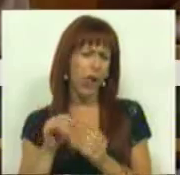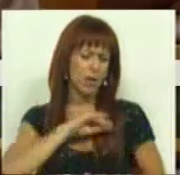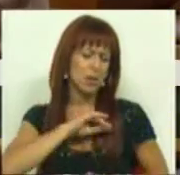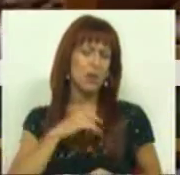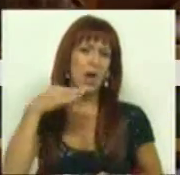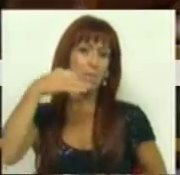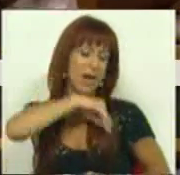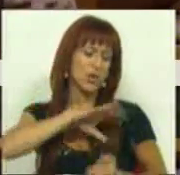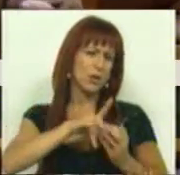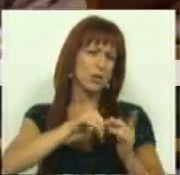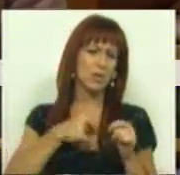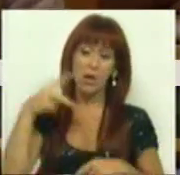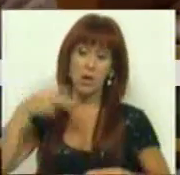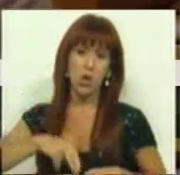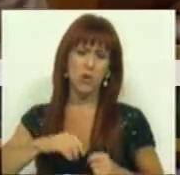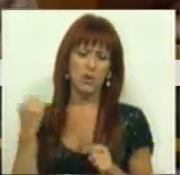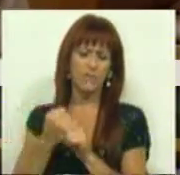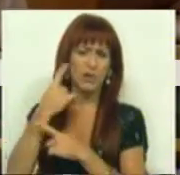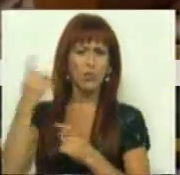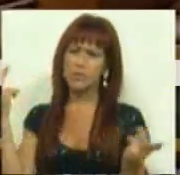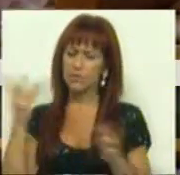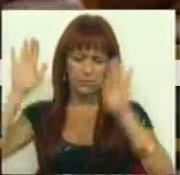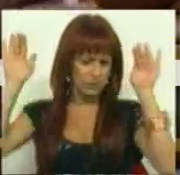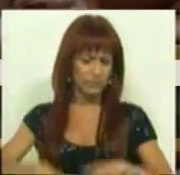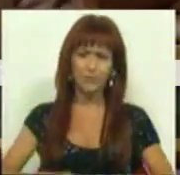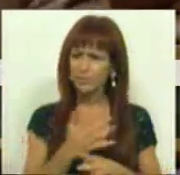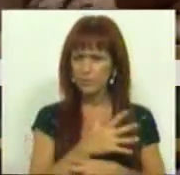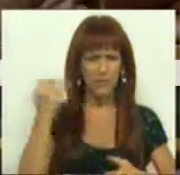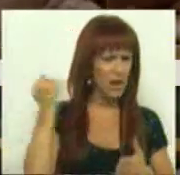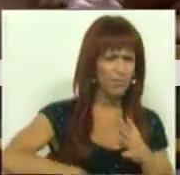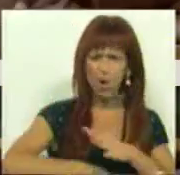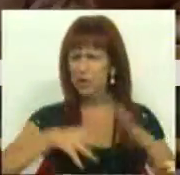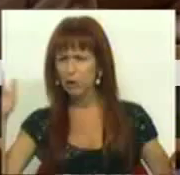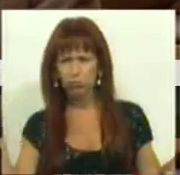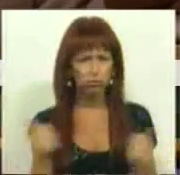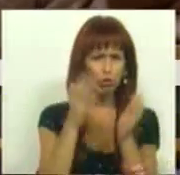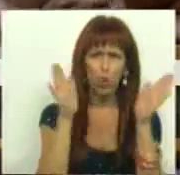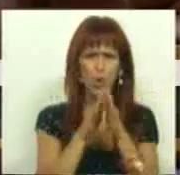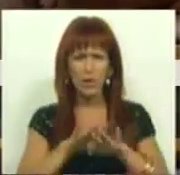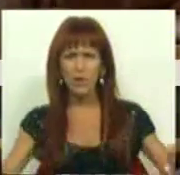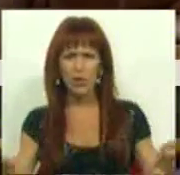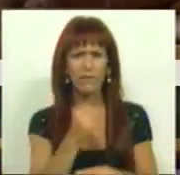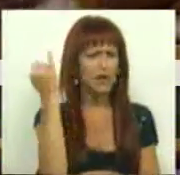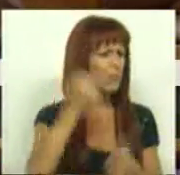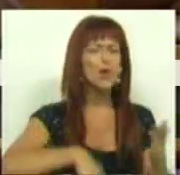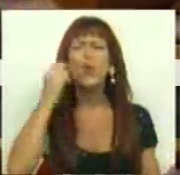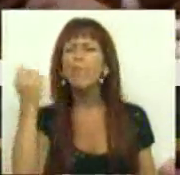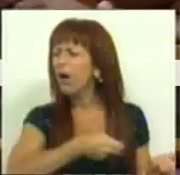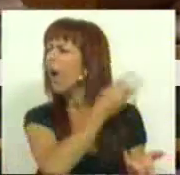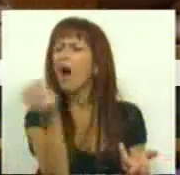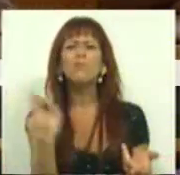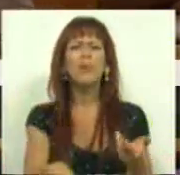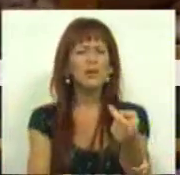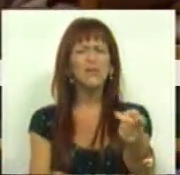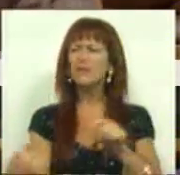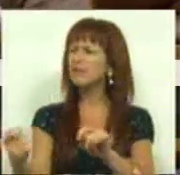salários e pensões, cortes drásticos em serviços públicos, aumento enorme de impostos, de toda a categoria de impostos. Como é que no meio disto tudo